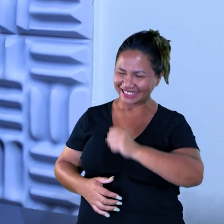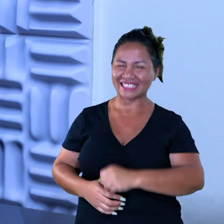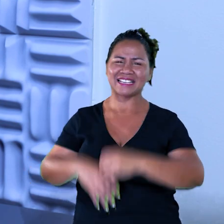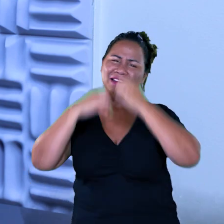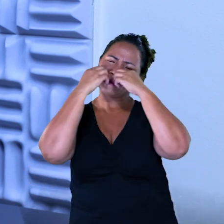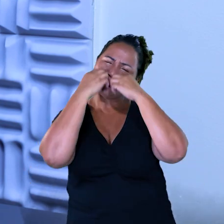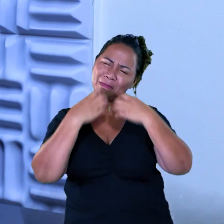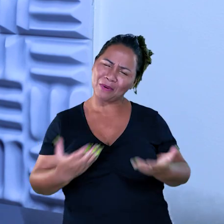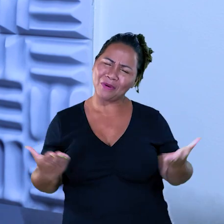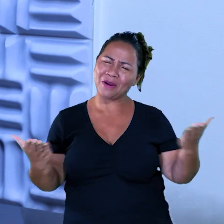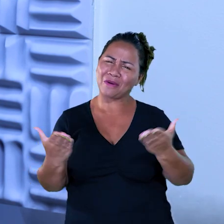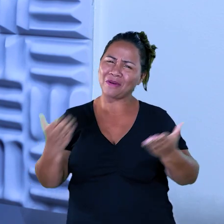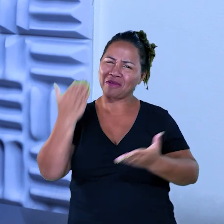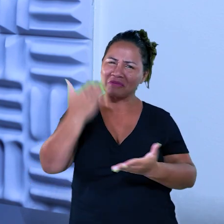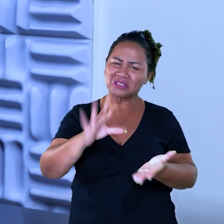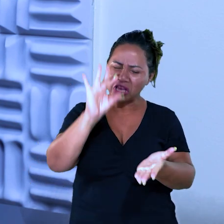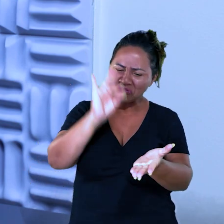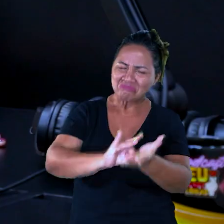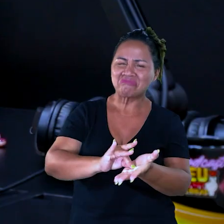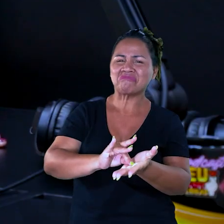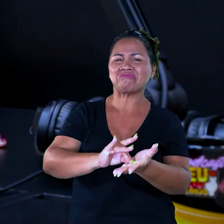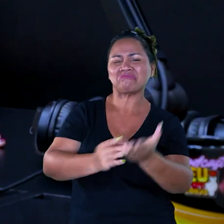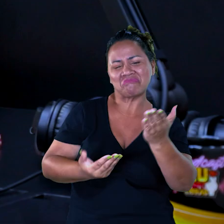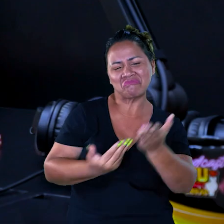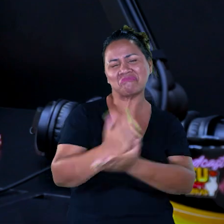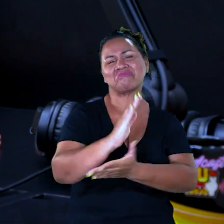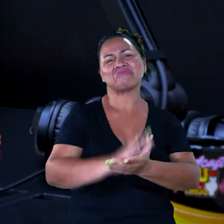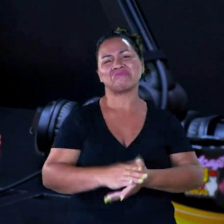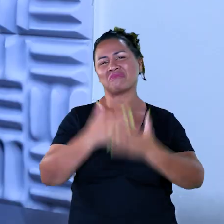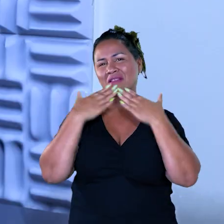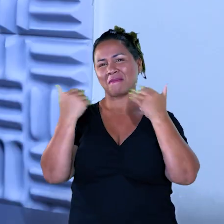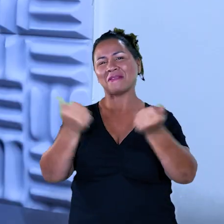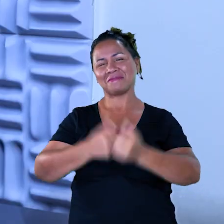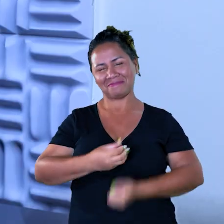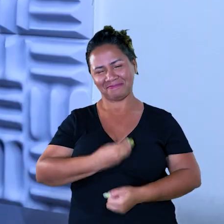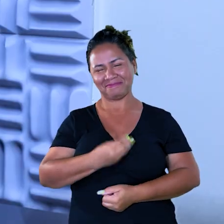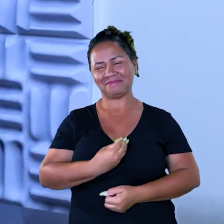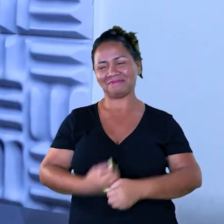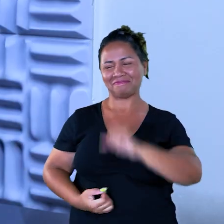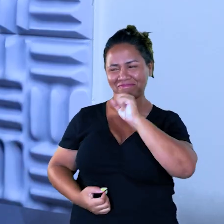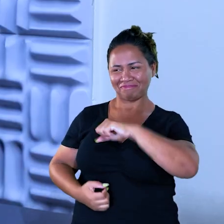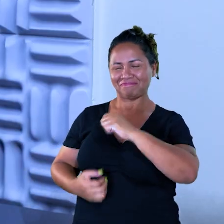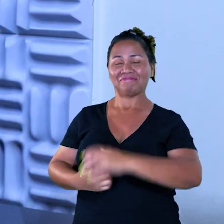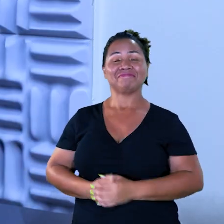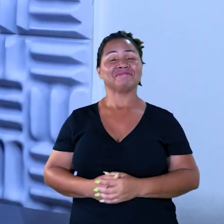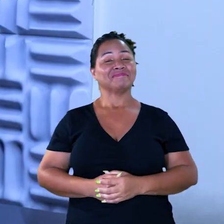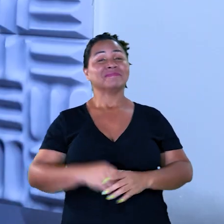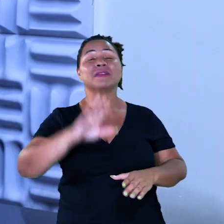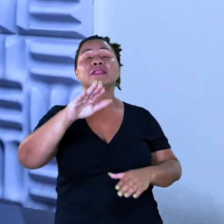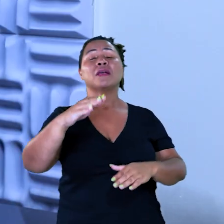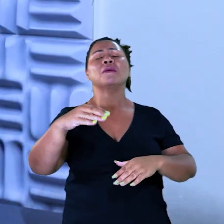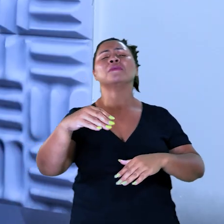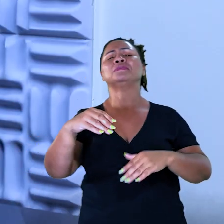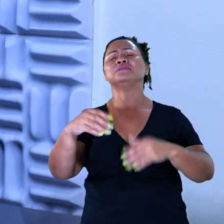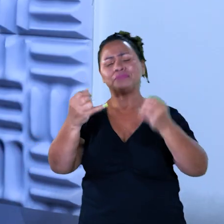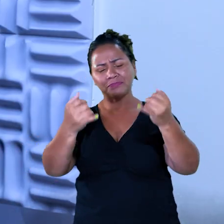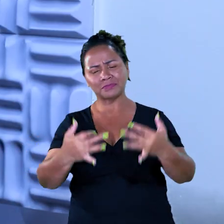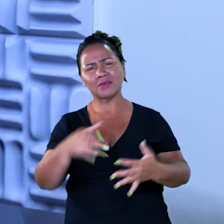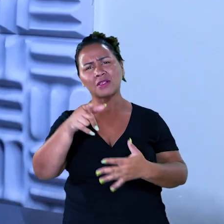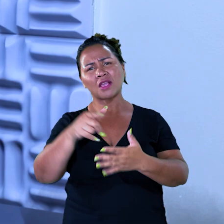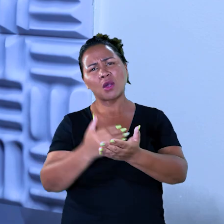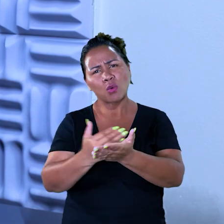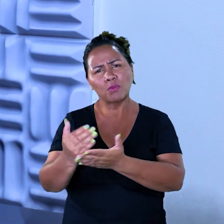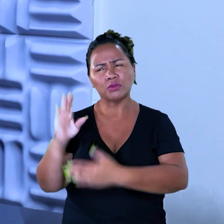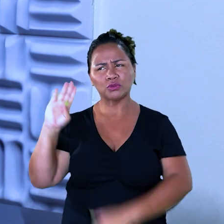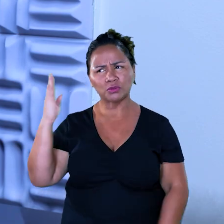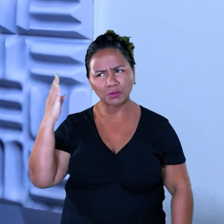ficar melhor agora, Deus. se Deus quiser. Uhum. Aí me conta, aí você começou em Braslândia, mas você não ficou em Braslândia, porque